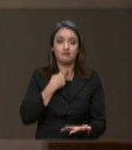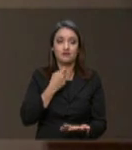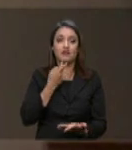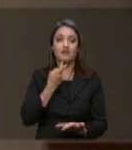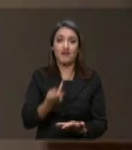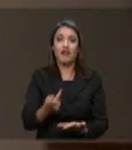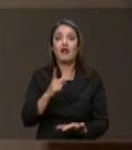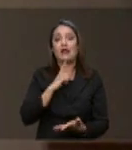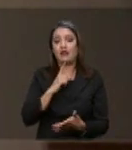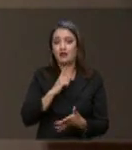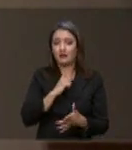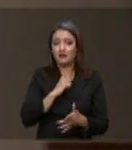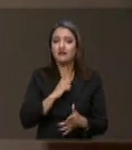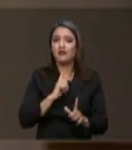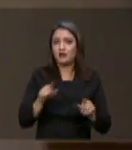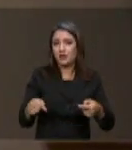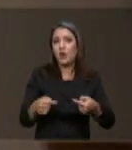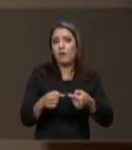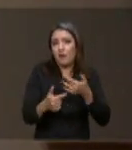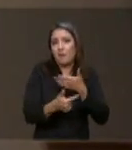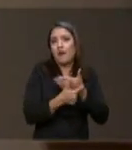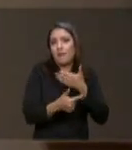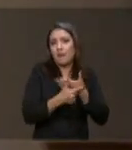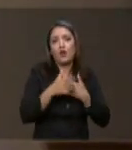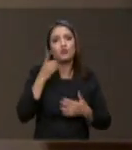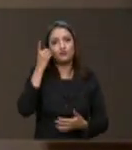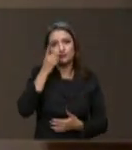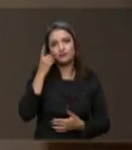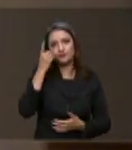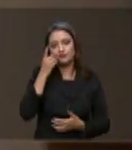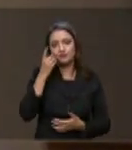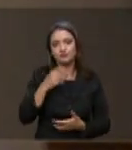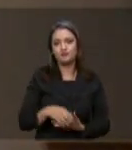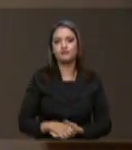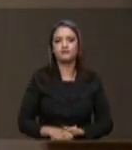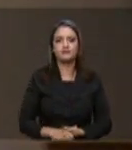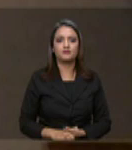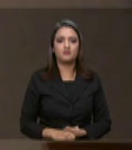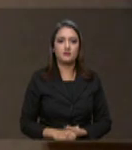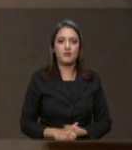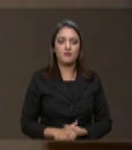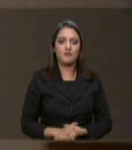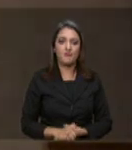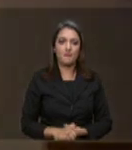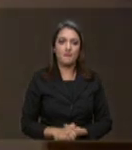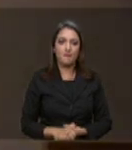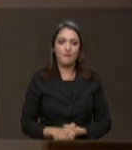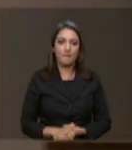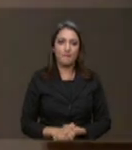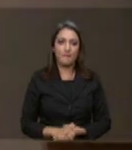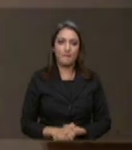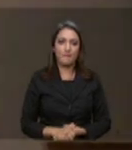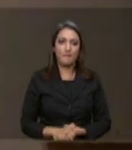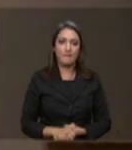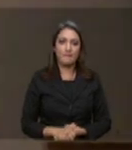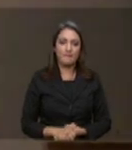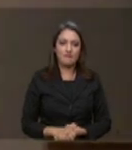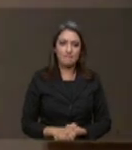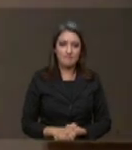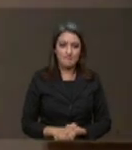isso esteja relacionado às atividades do Poder Legislativo e não